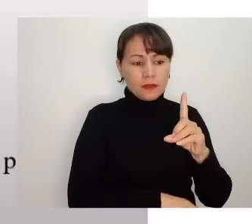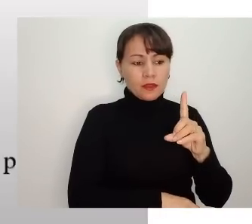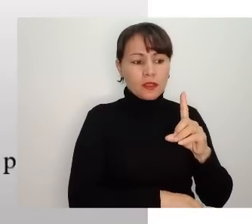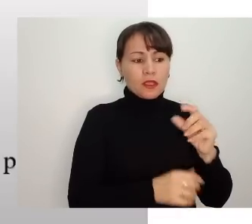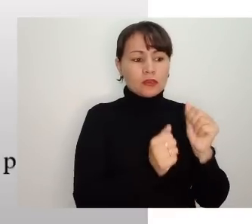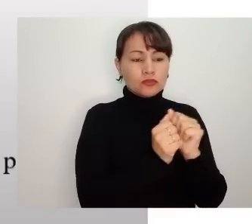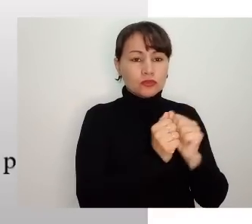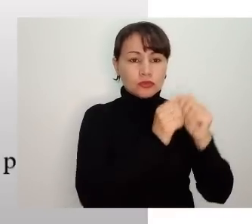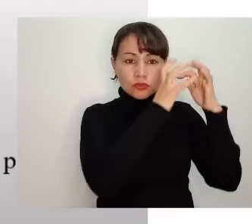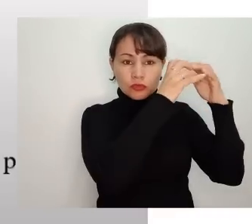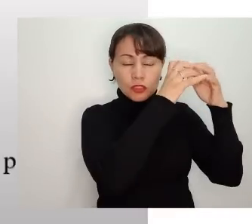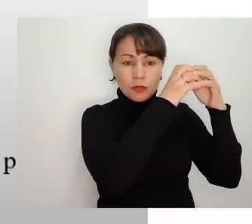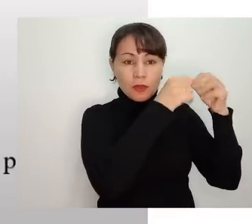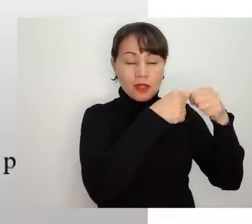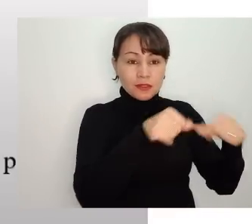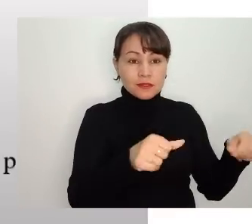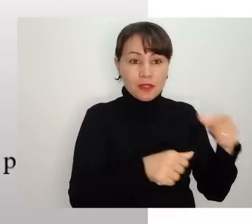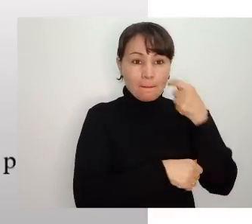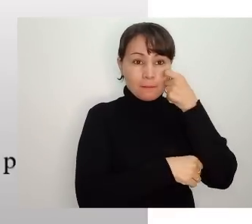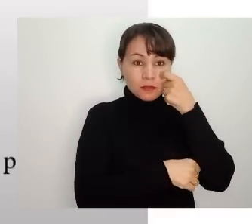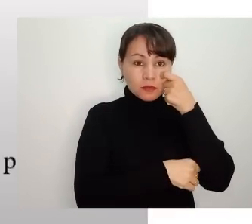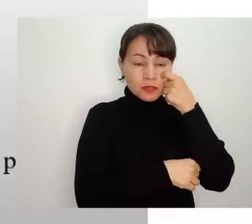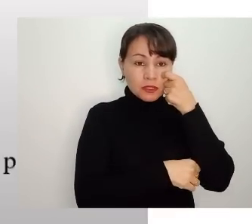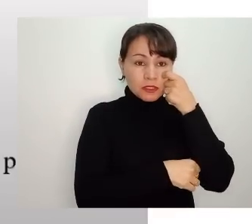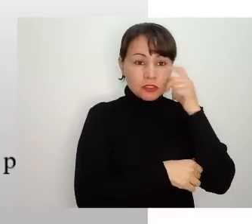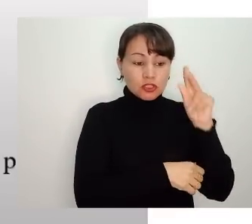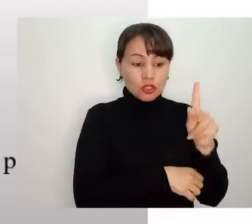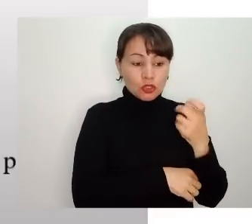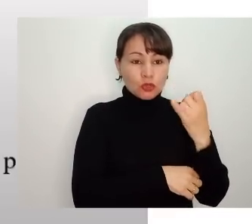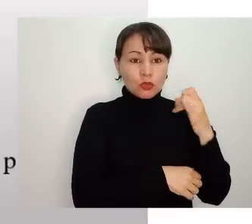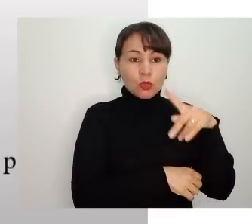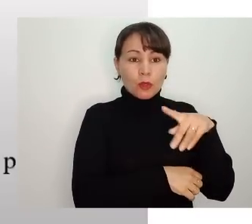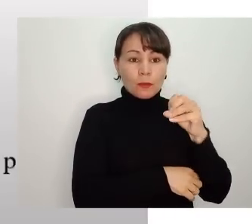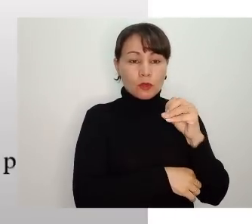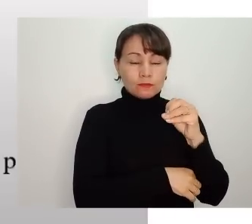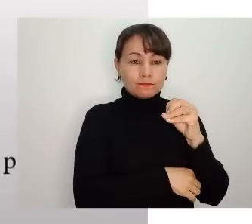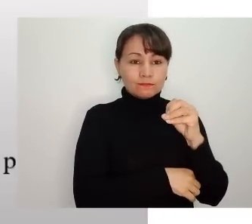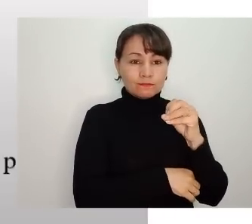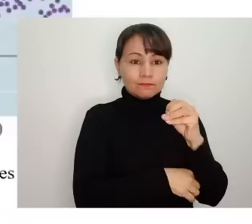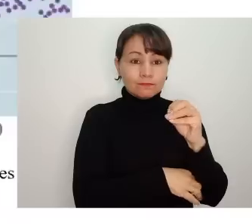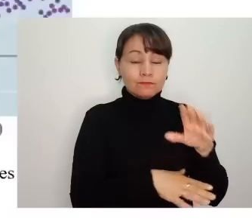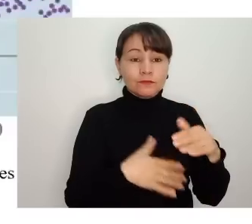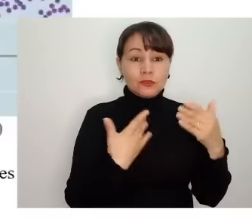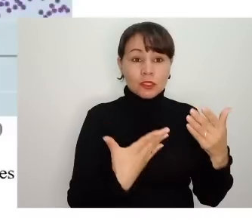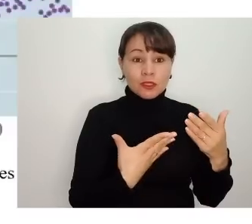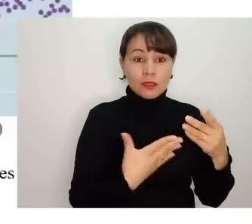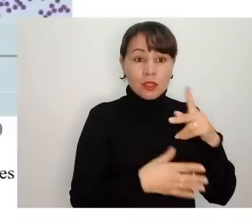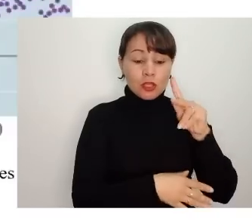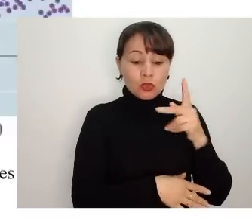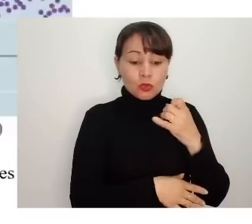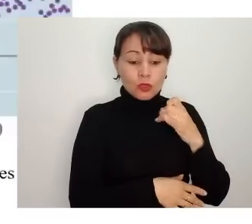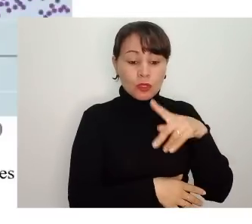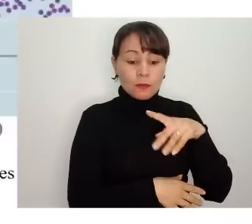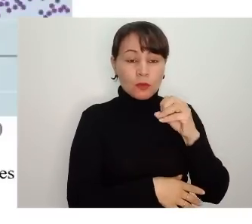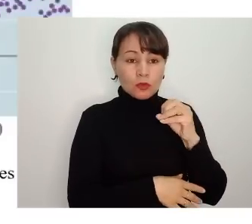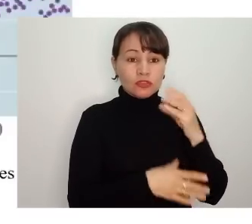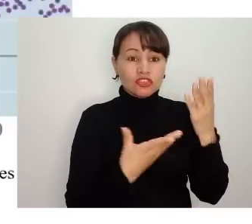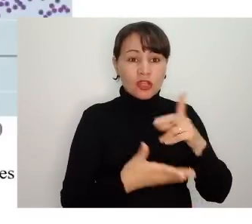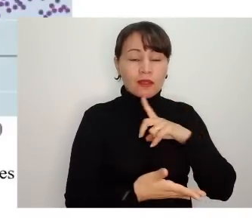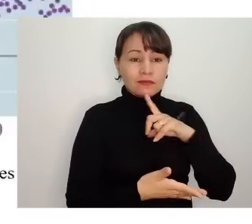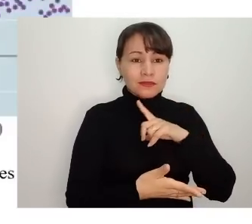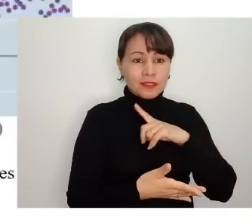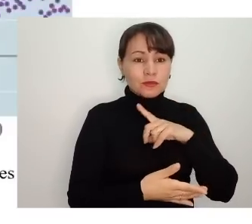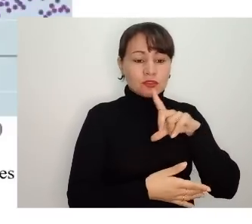lá no cerebelo, ela também está presente no hipocampo. Só que no hipocampo nós já temos